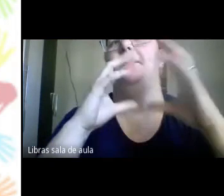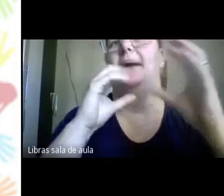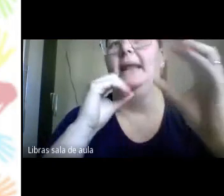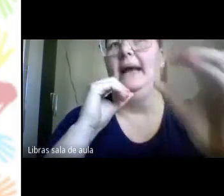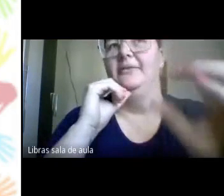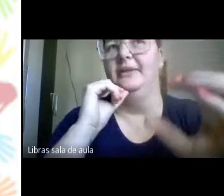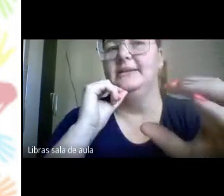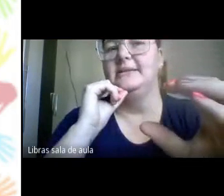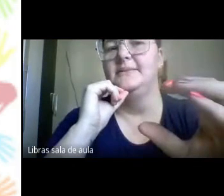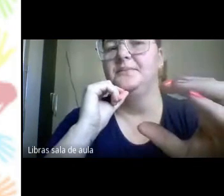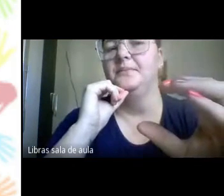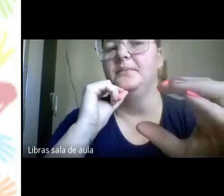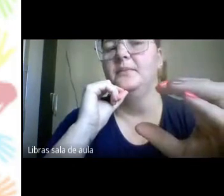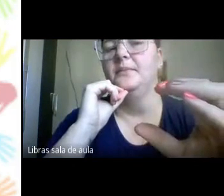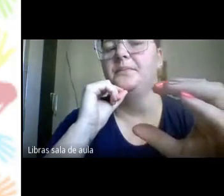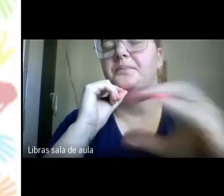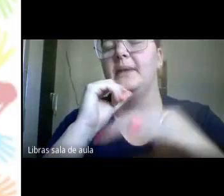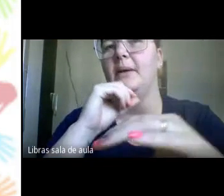tem palavras